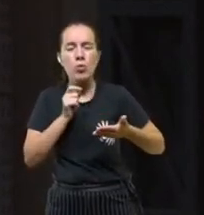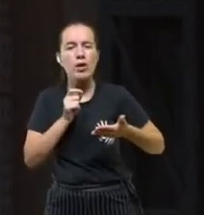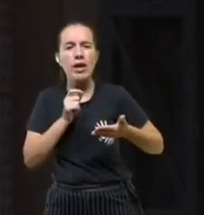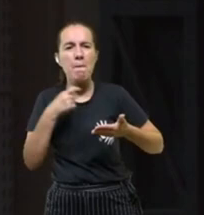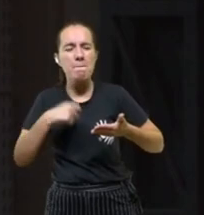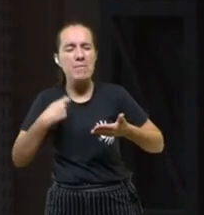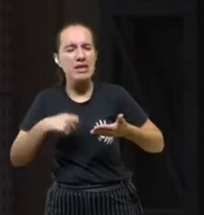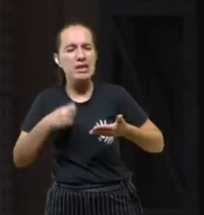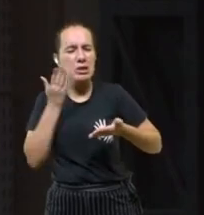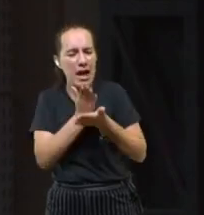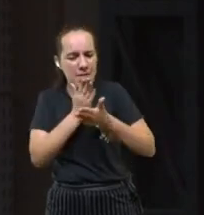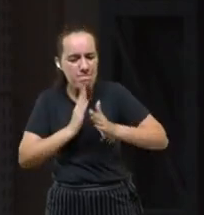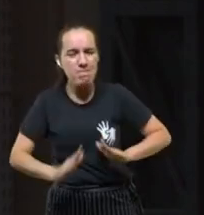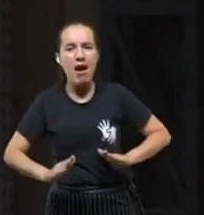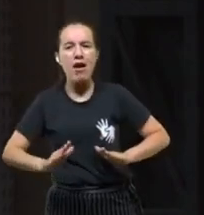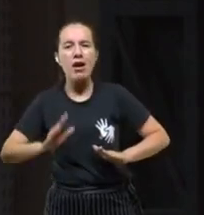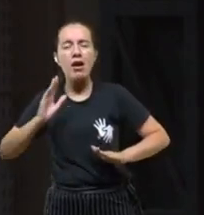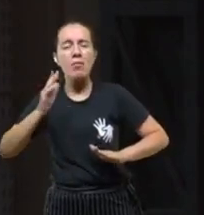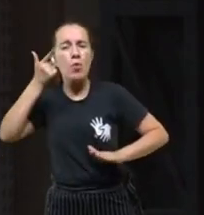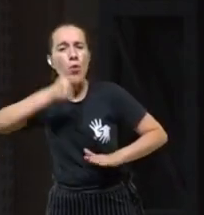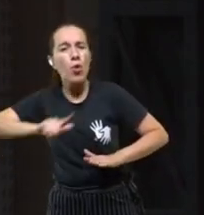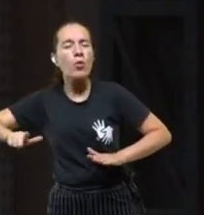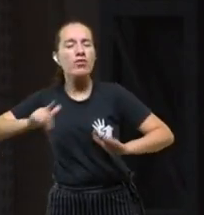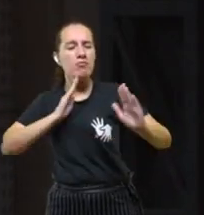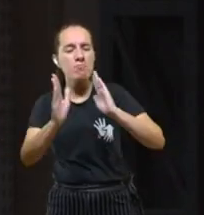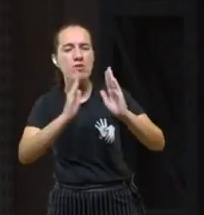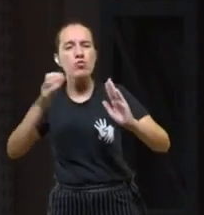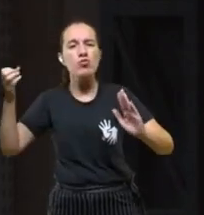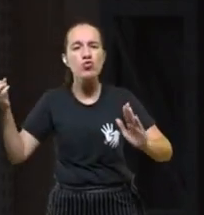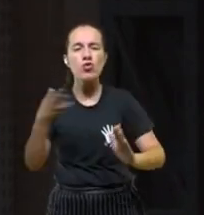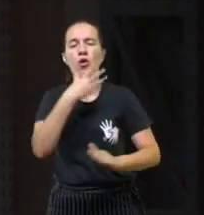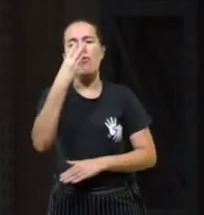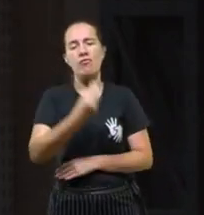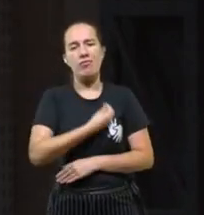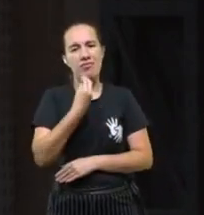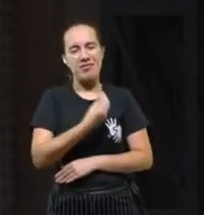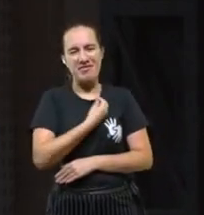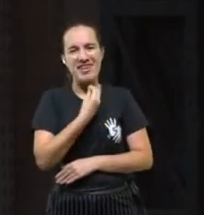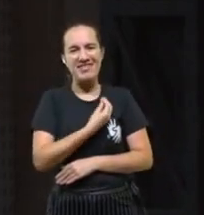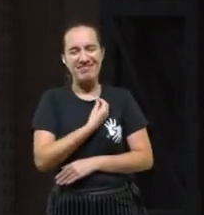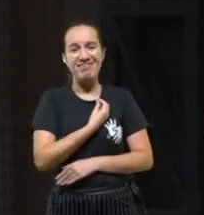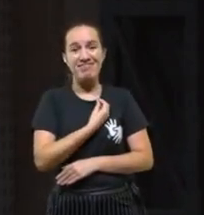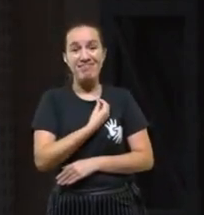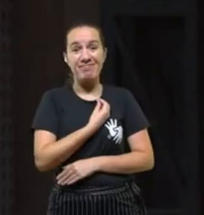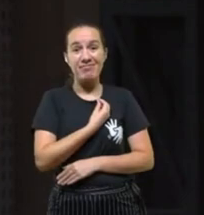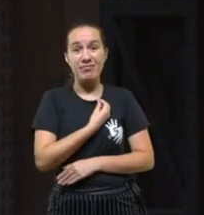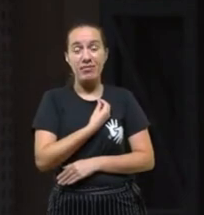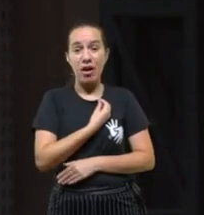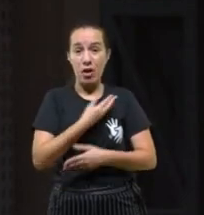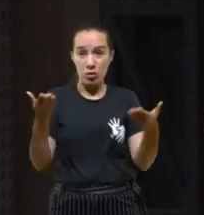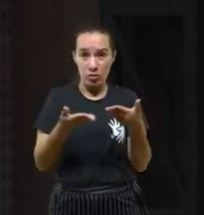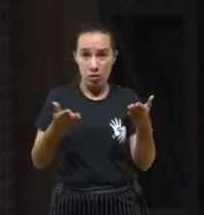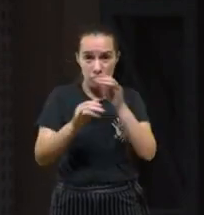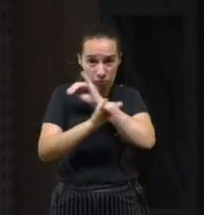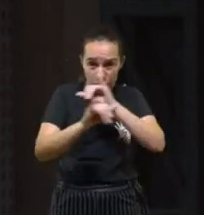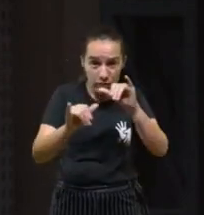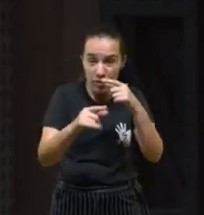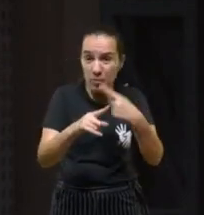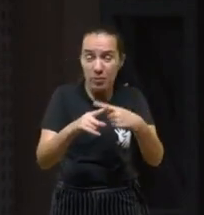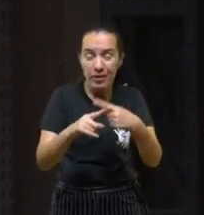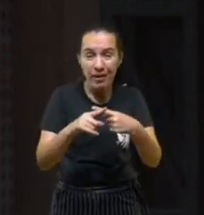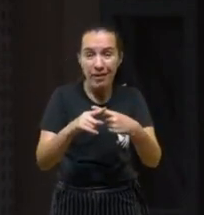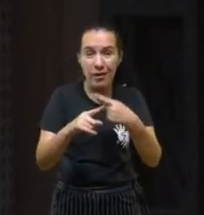isso hoje profeticamente, porque eu sei que muitos de nós, eu sei, como